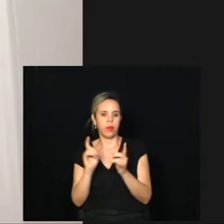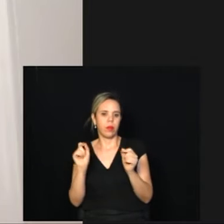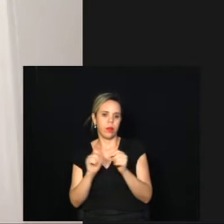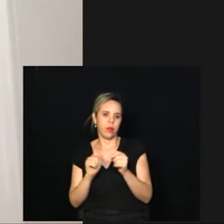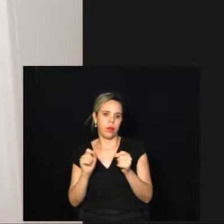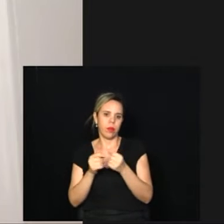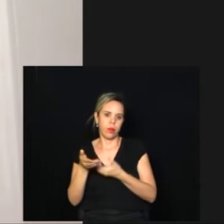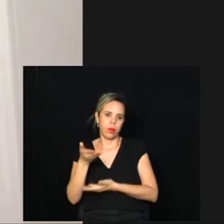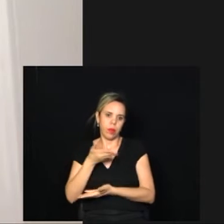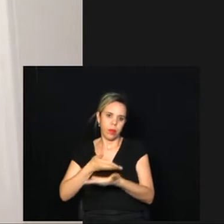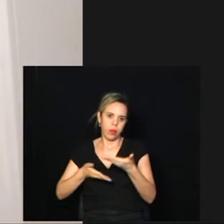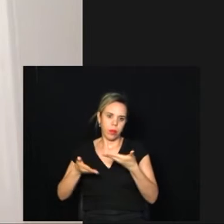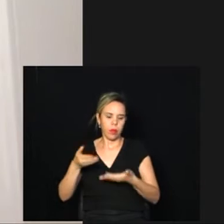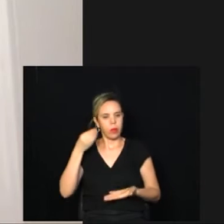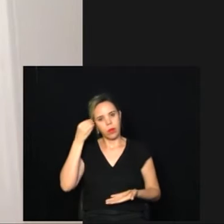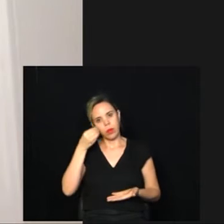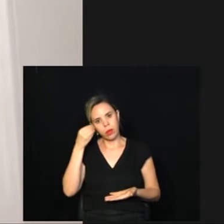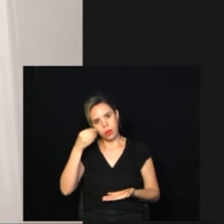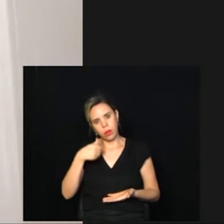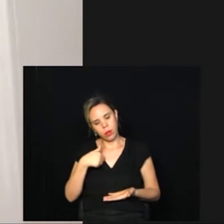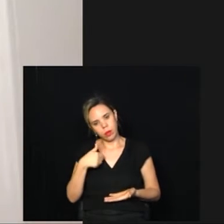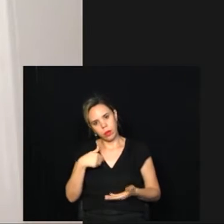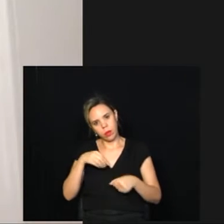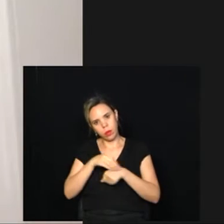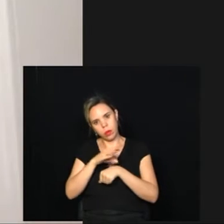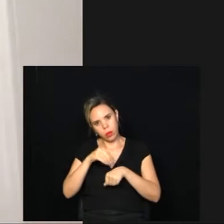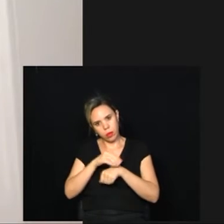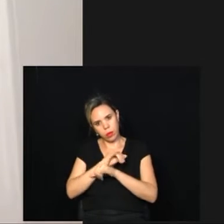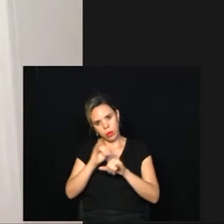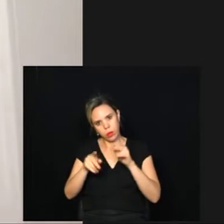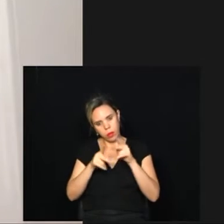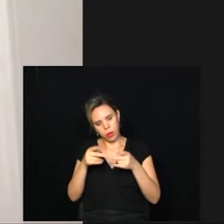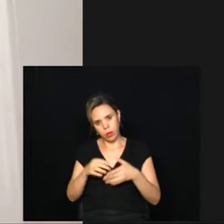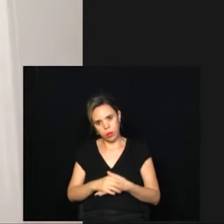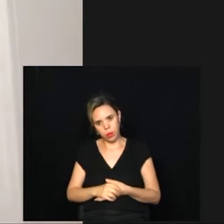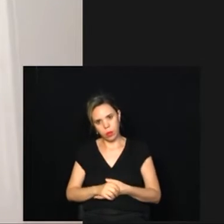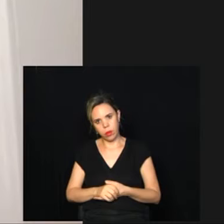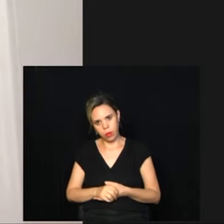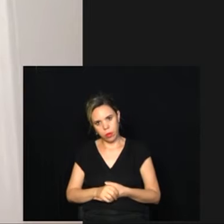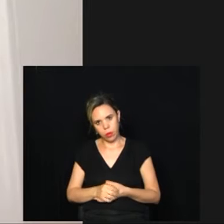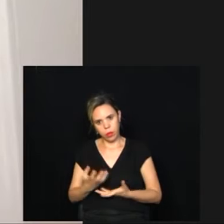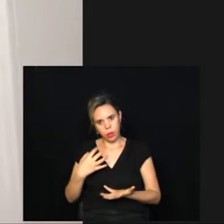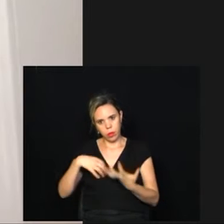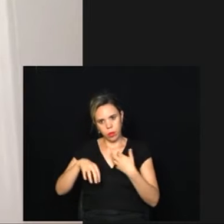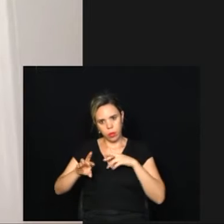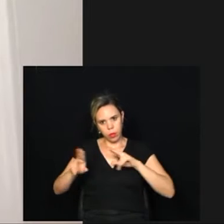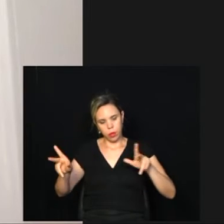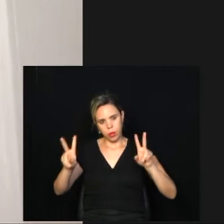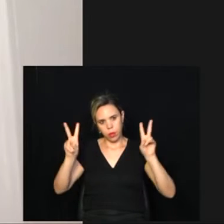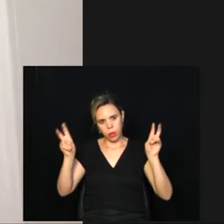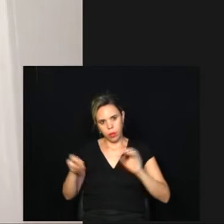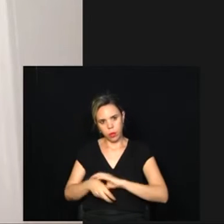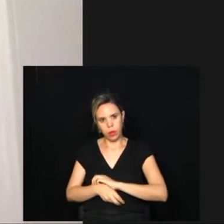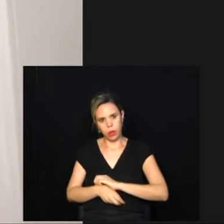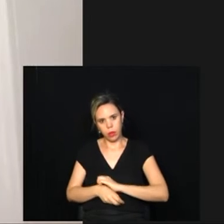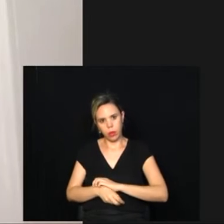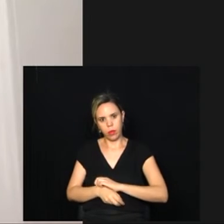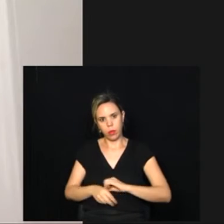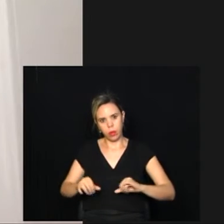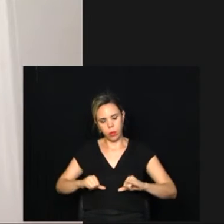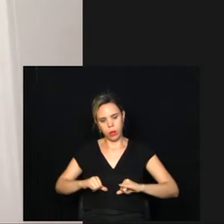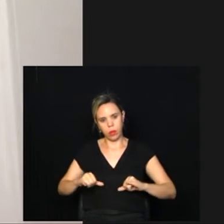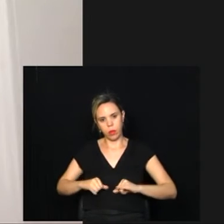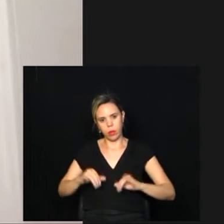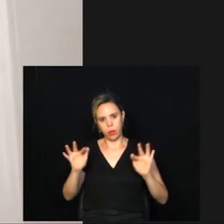posso compartilhar um pouco dessa experiência e levar essa mensagem para as pessoas, né? Um olhar diferente em relação aos sofrimentos, em relação